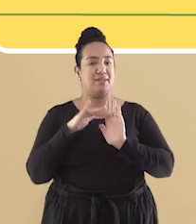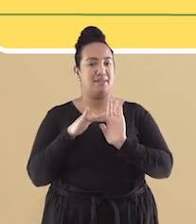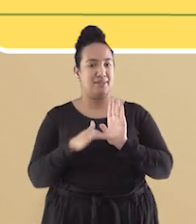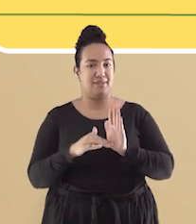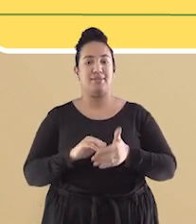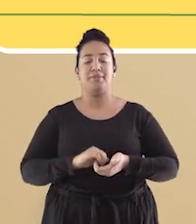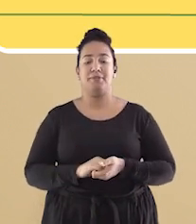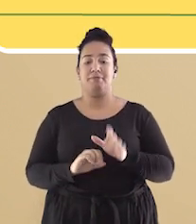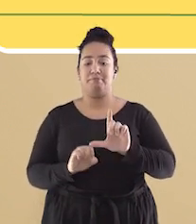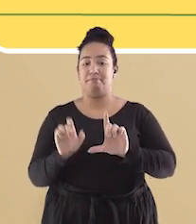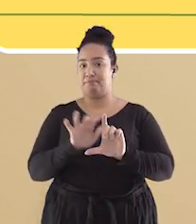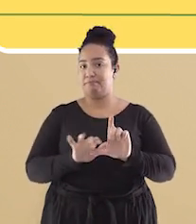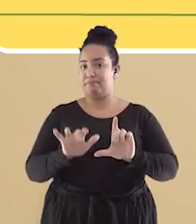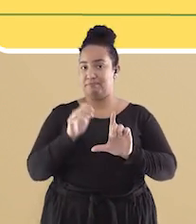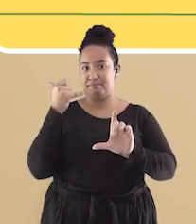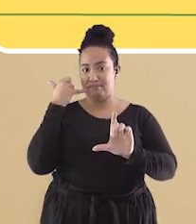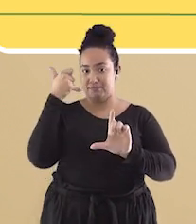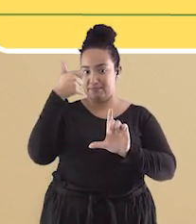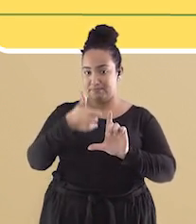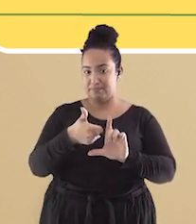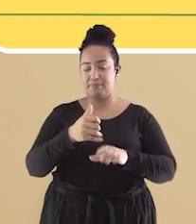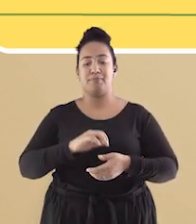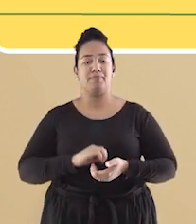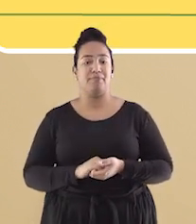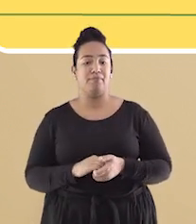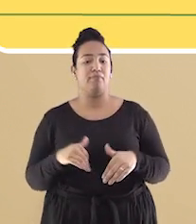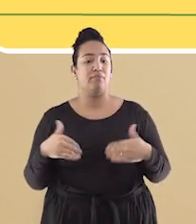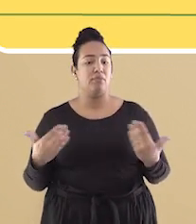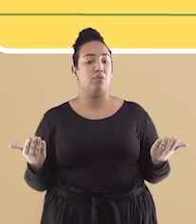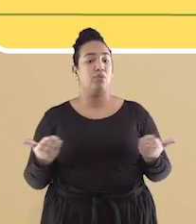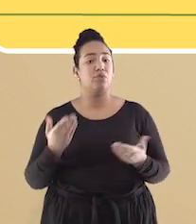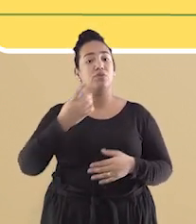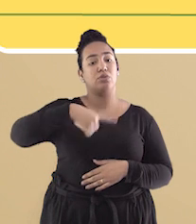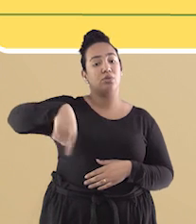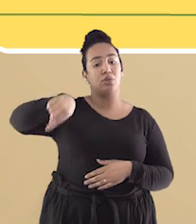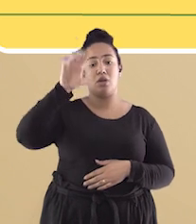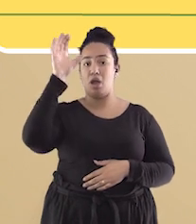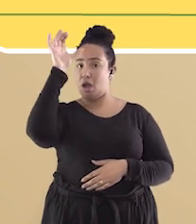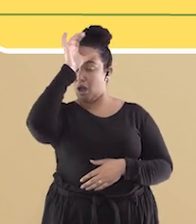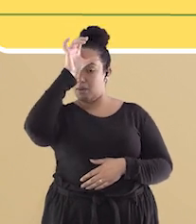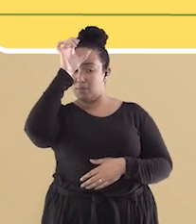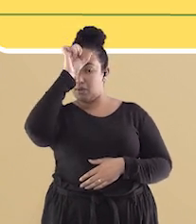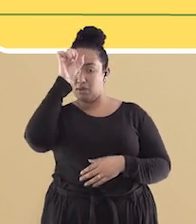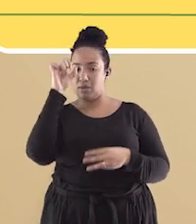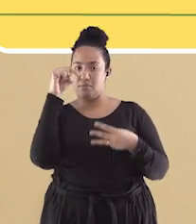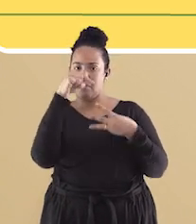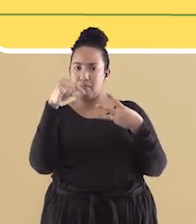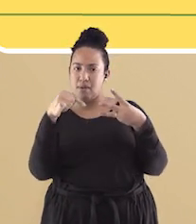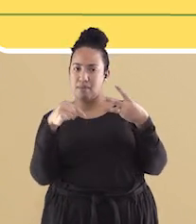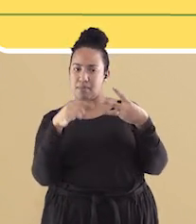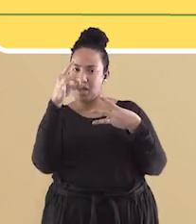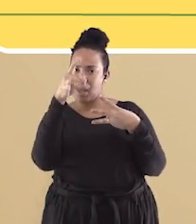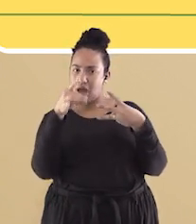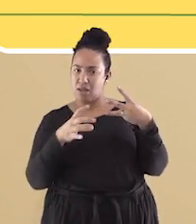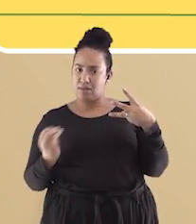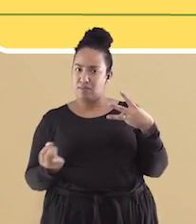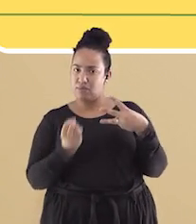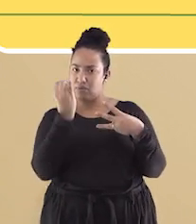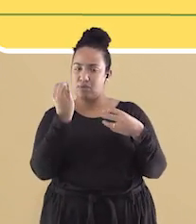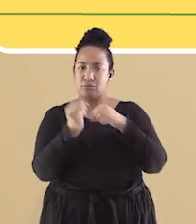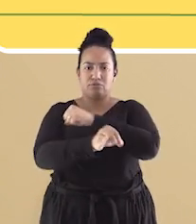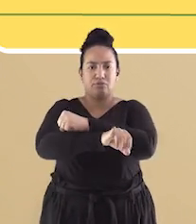que compõem esse bioma. Um dos grandes benefícios da restinga é oferecer proteção de eventos